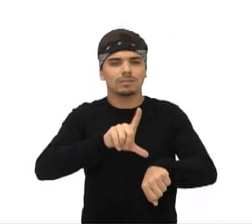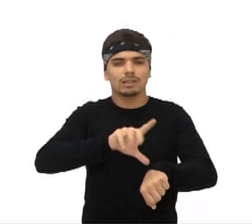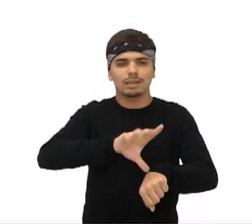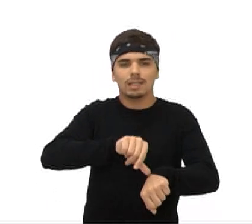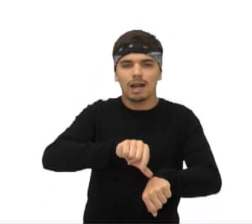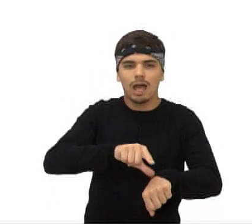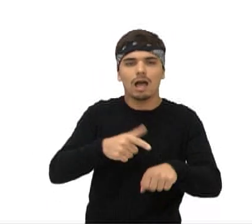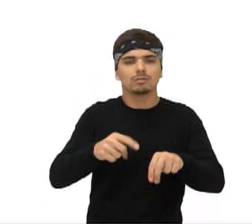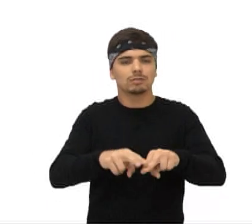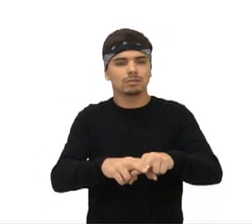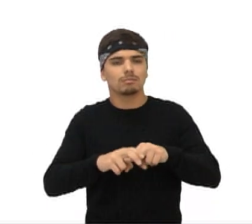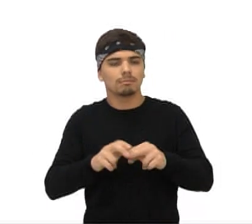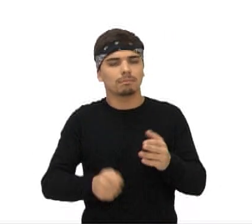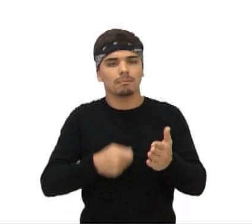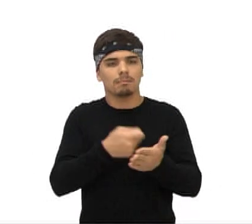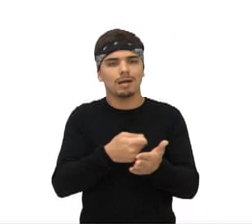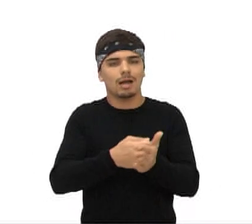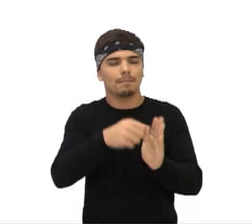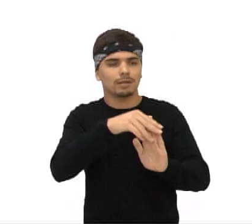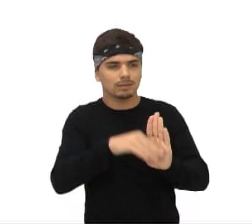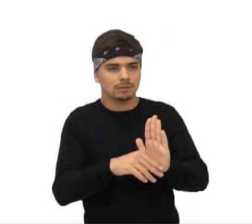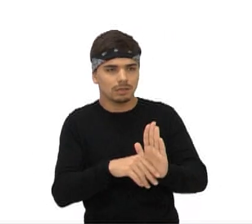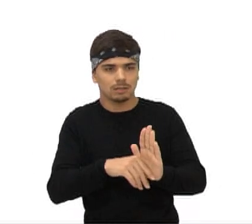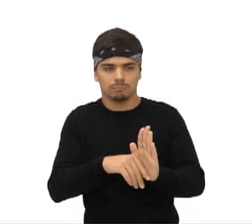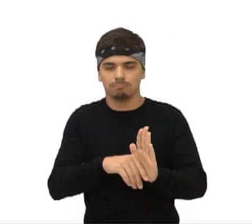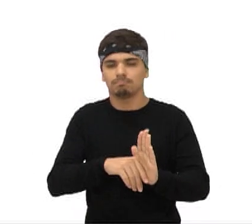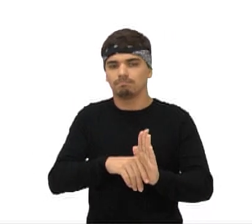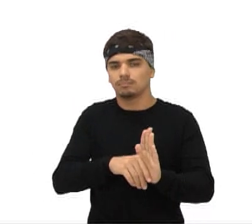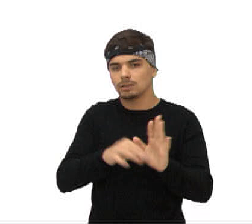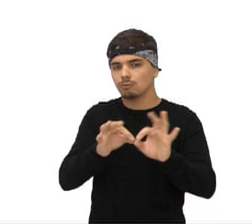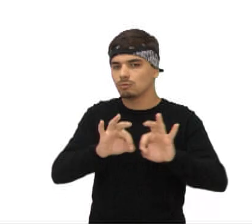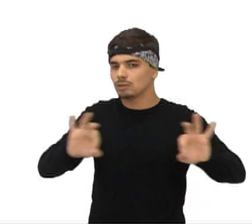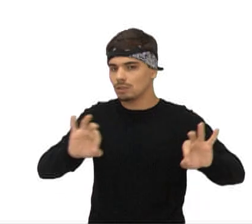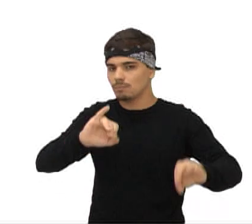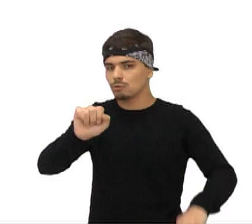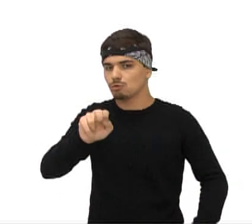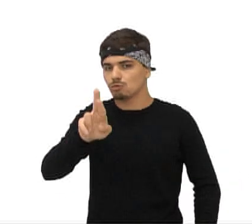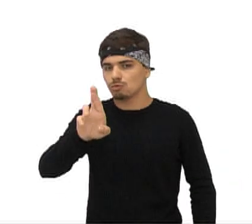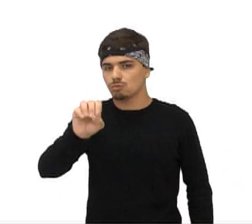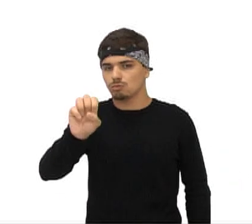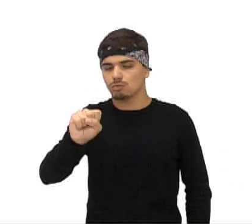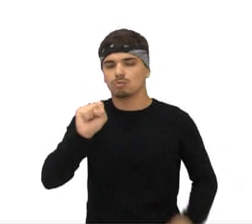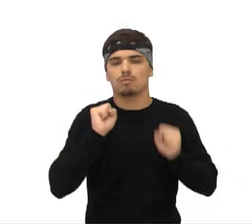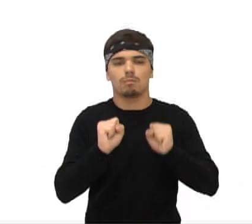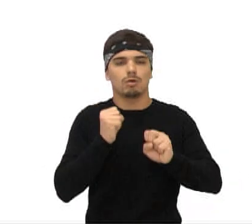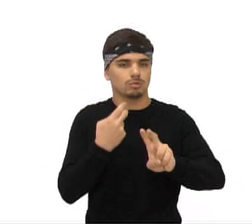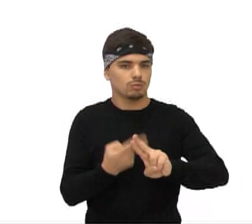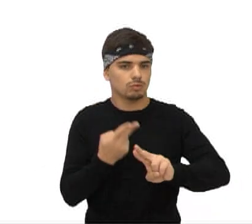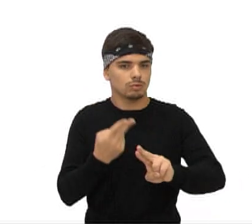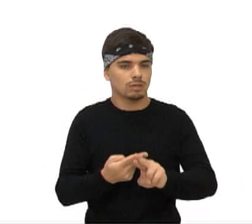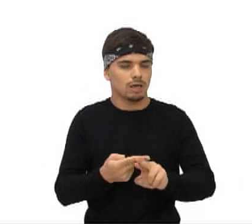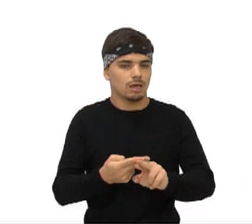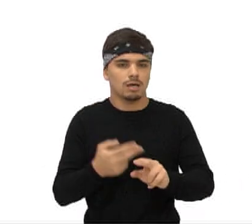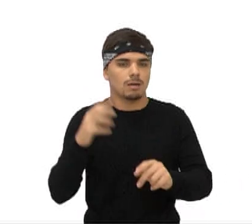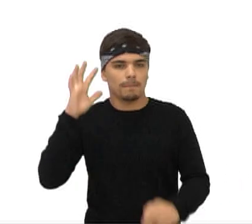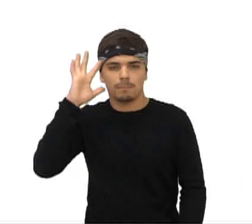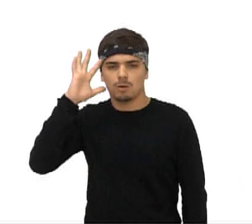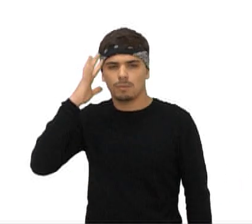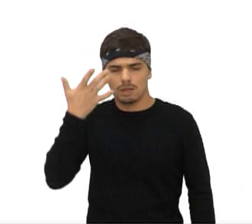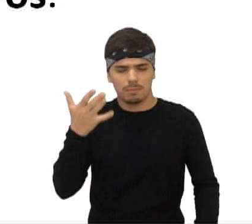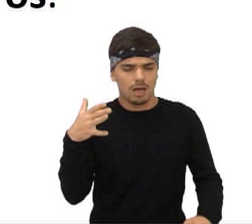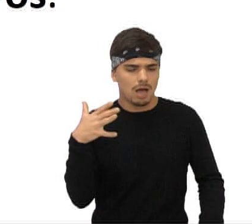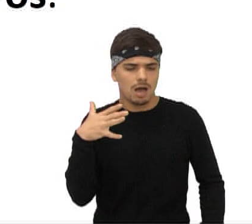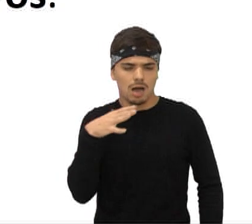paga pelo empréstimo de um capital. Os juros simples podem ser utilizados em situações de curto